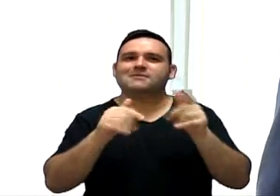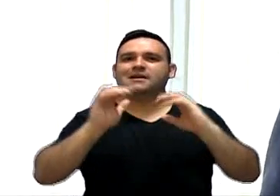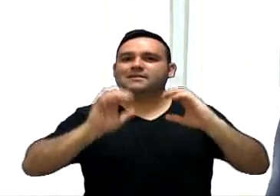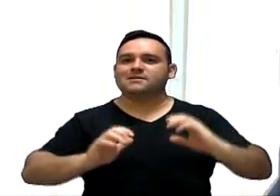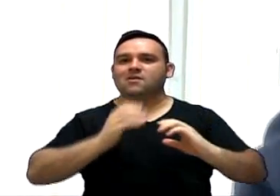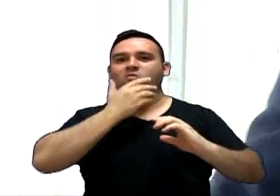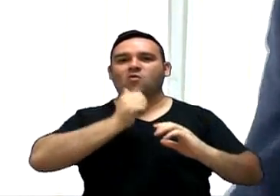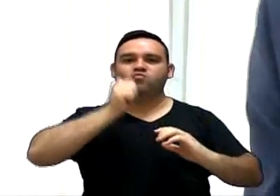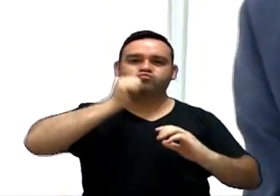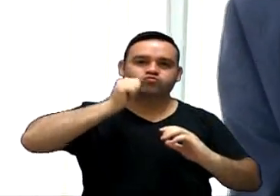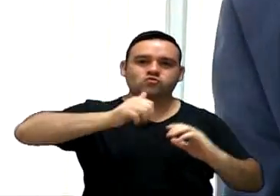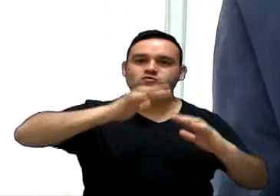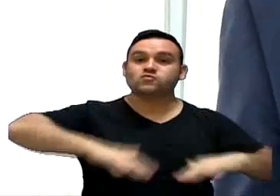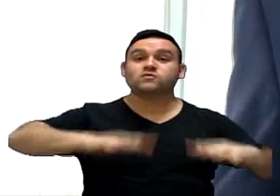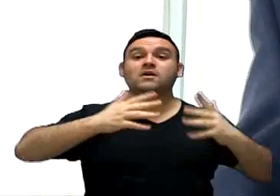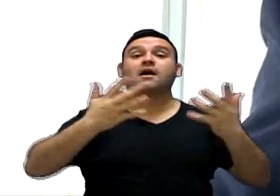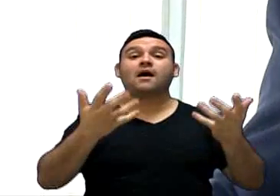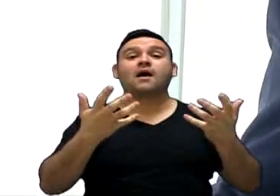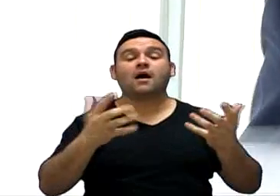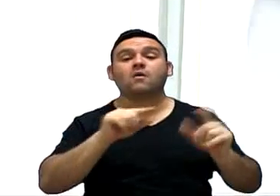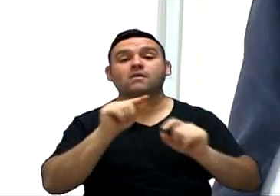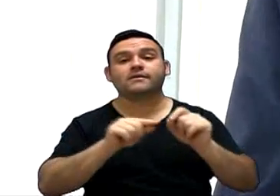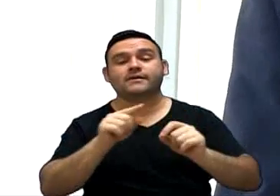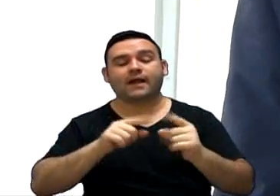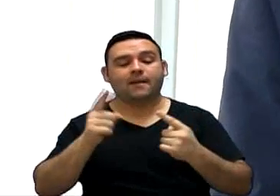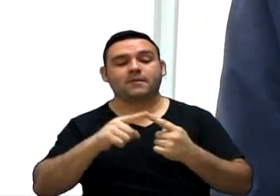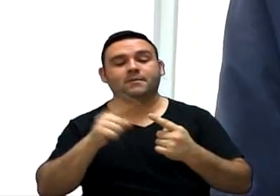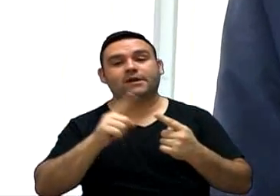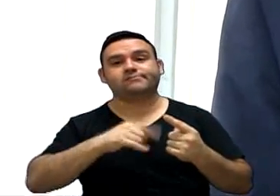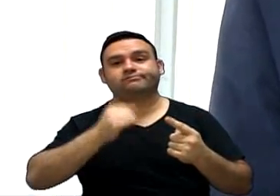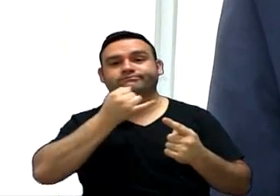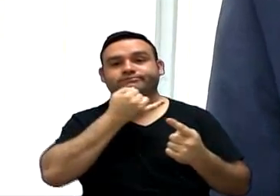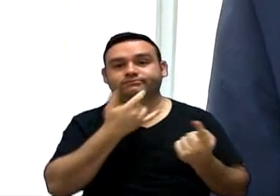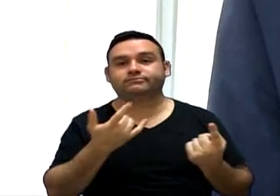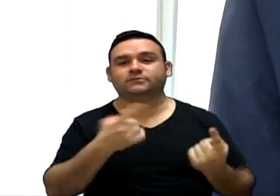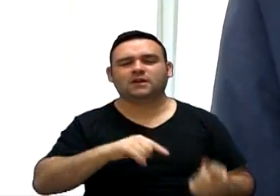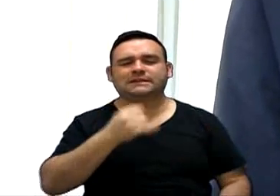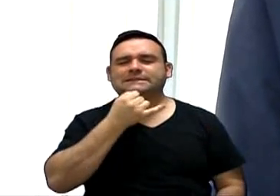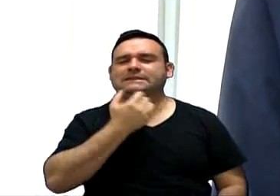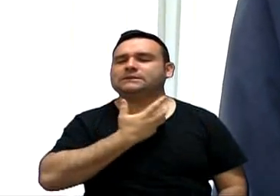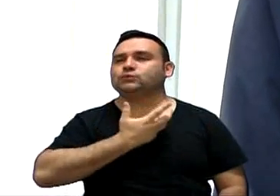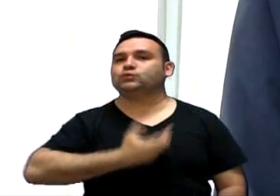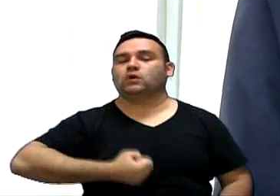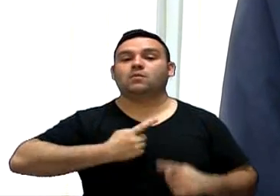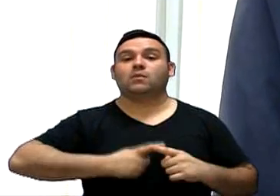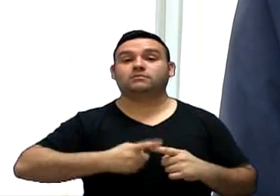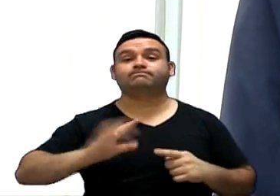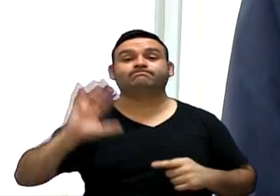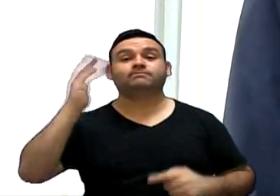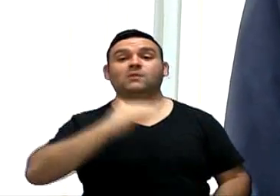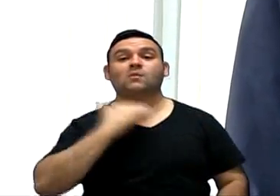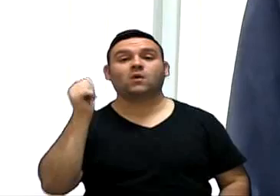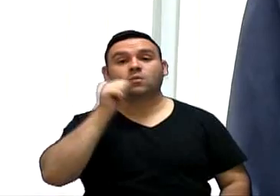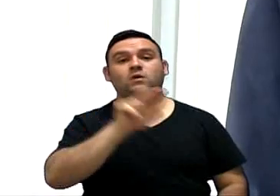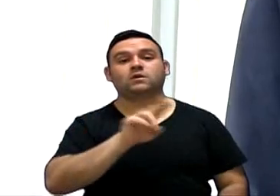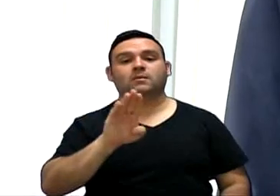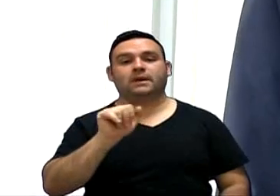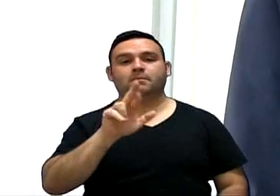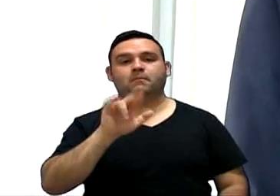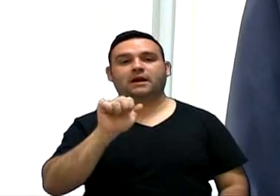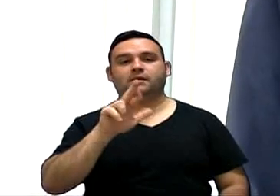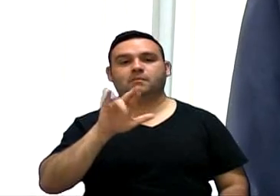cidadãos, cidadãs. Vou fazer um voto de pesar, senhor presidente. Voto de profundo pesar pelo falecimento da senhora